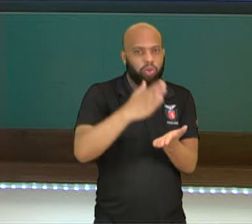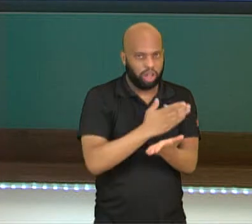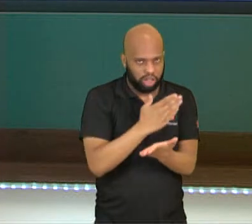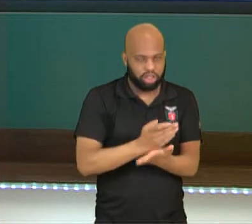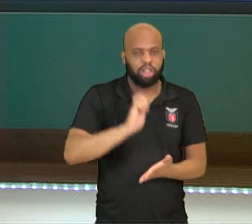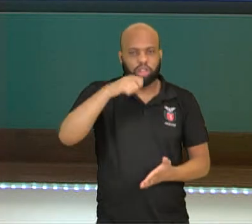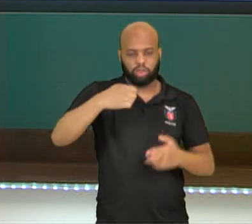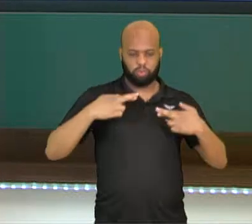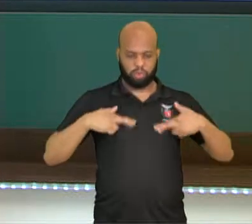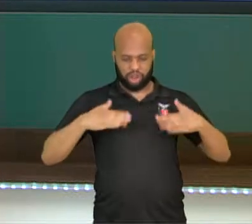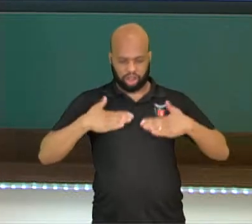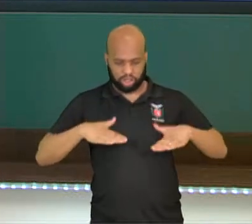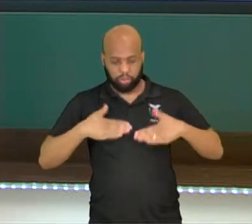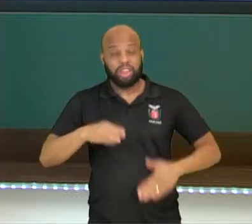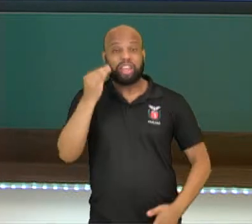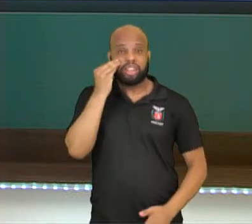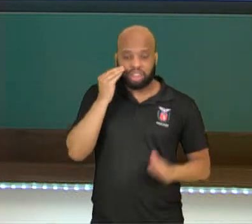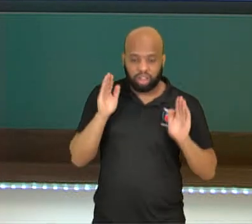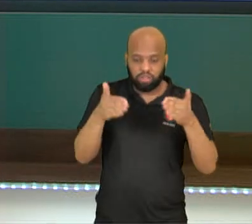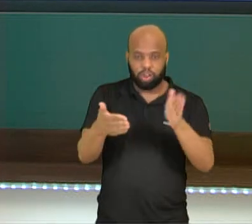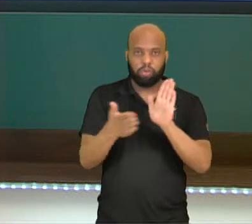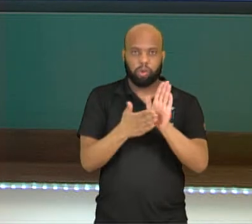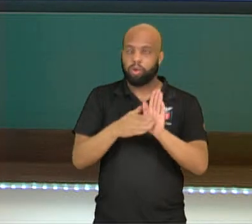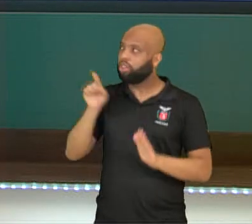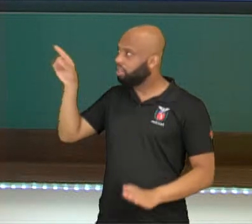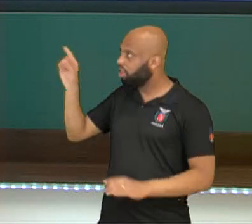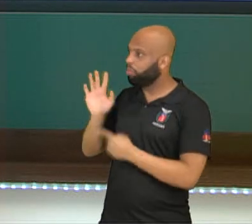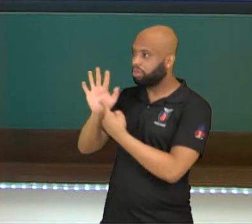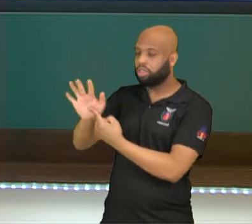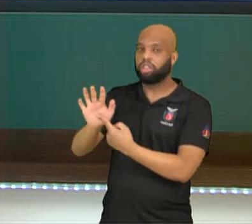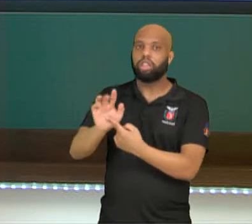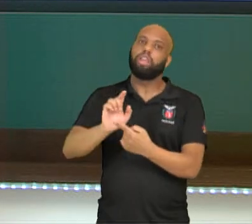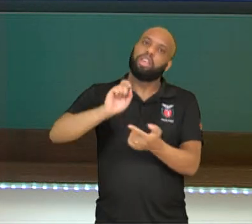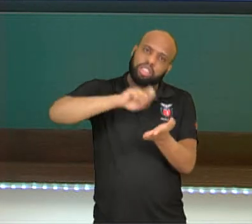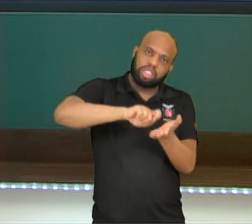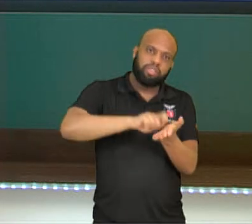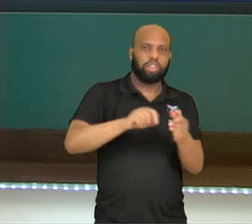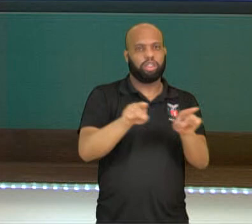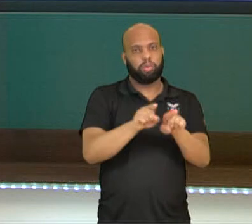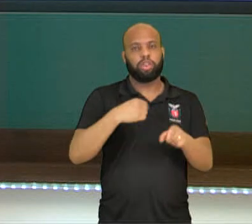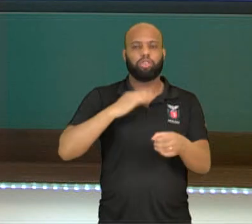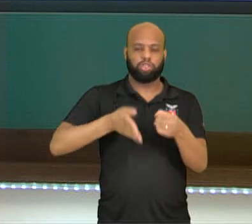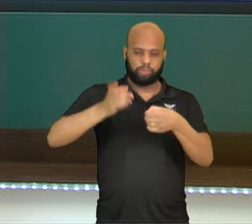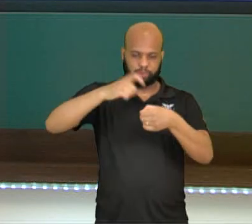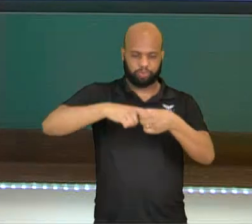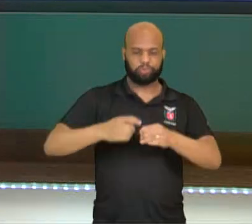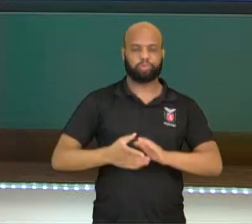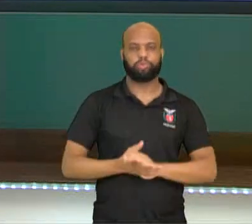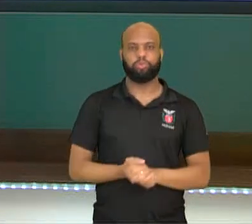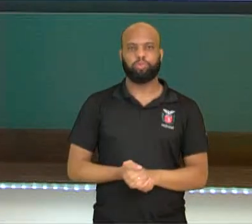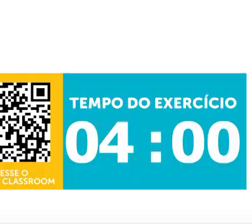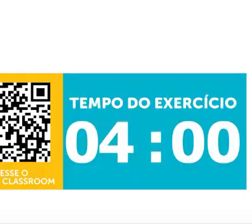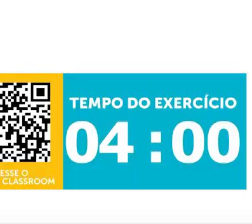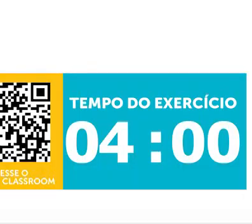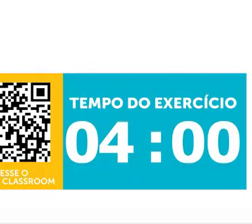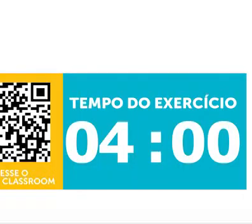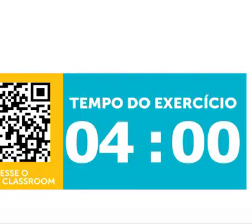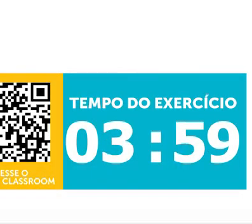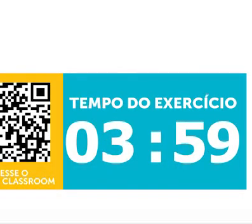relaxamento, tentarem se concentrar na proposta e também transferirem para o caderno. E daqui a pouco nós voltamos para conversar.